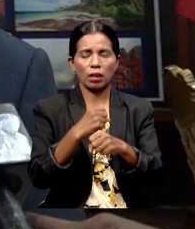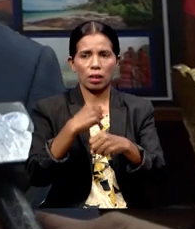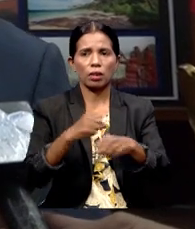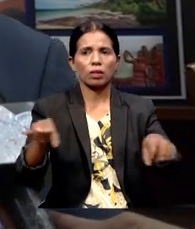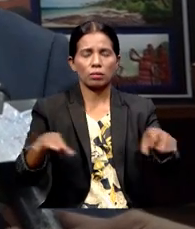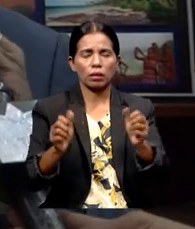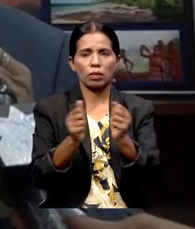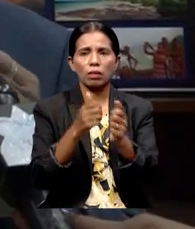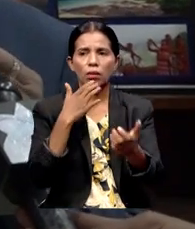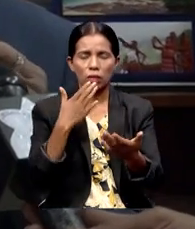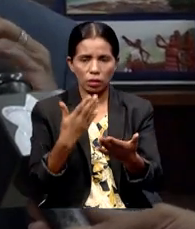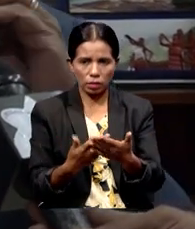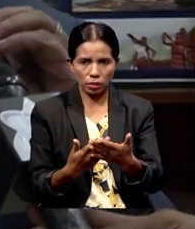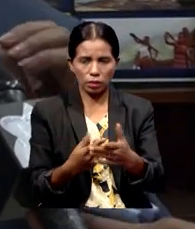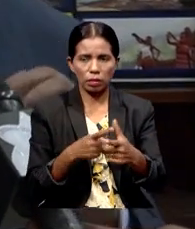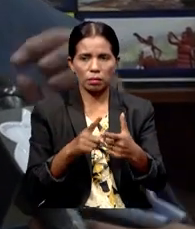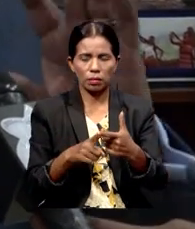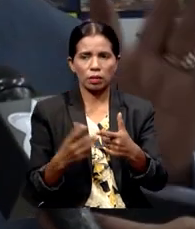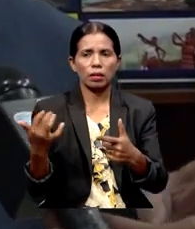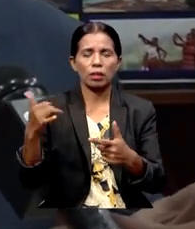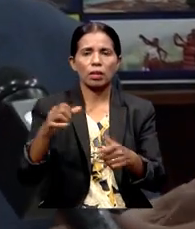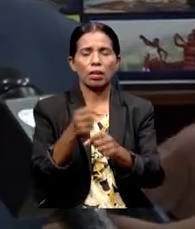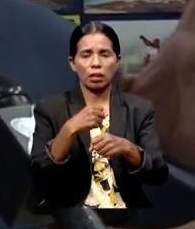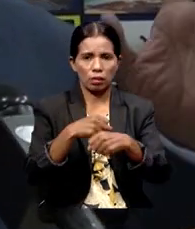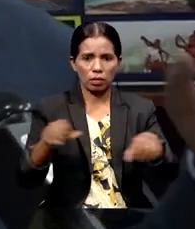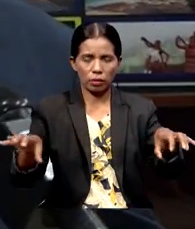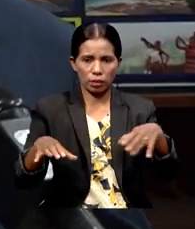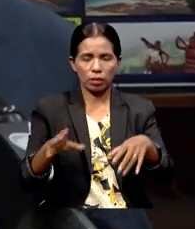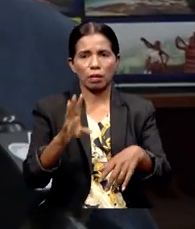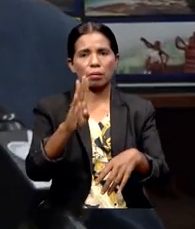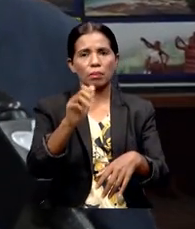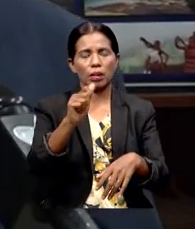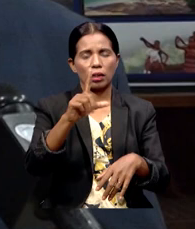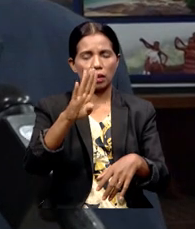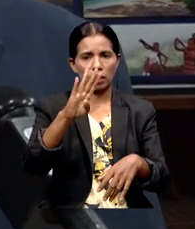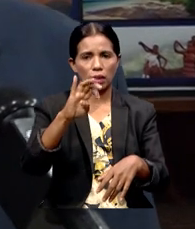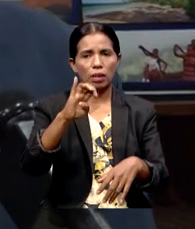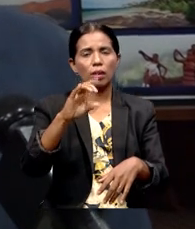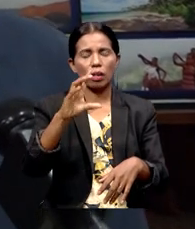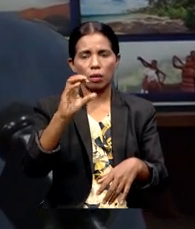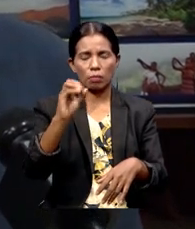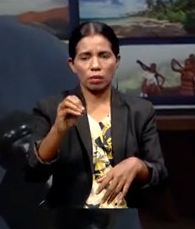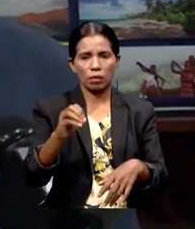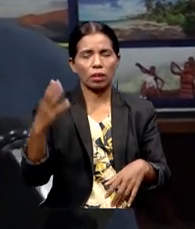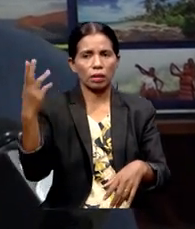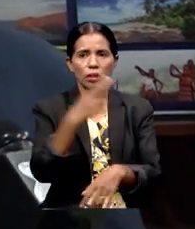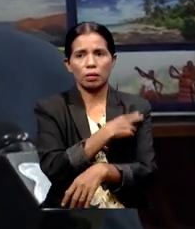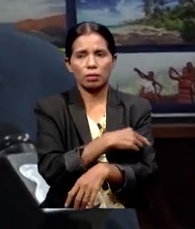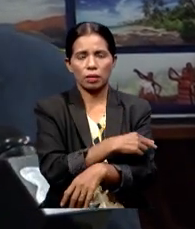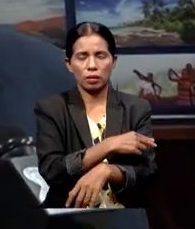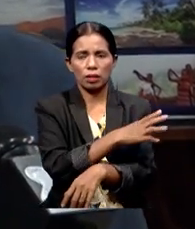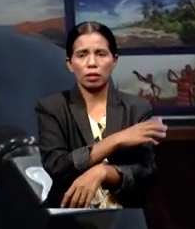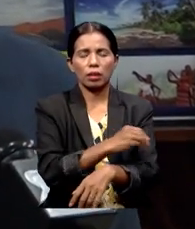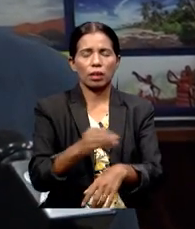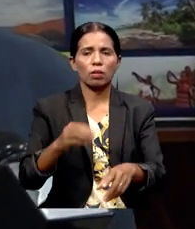Renovar Dia. Além disso, durante lá o serviço em Balibó, nessa área hospitalidade, a hotelaria